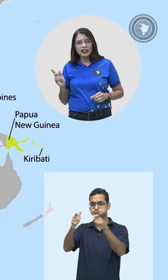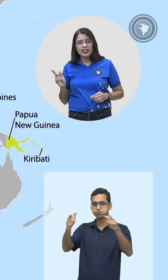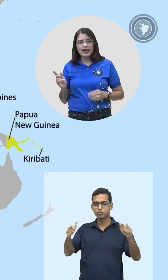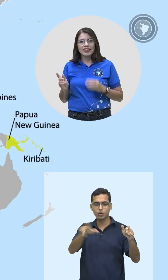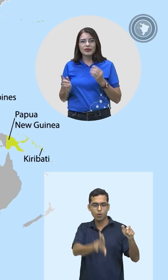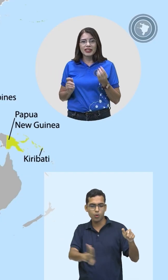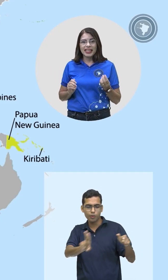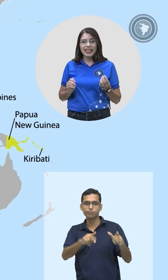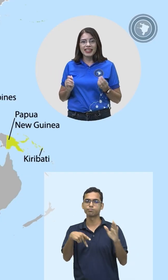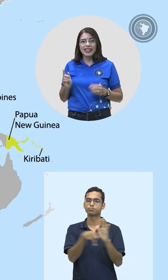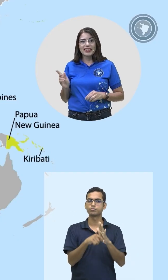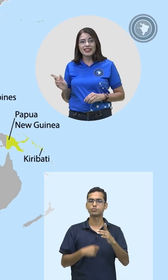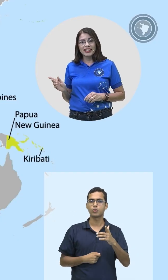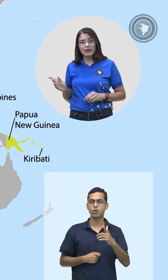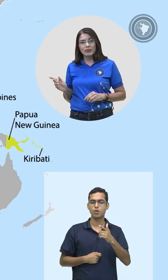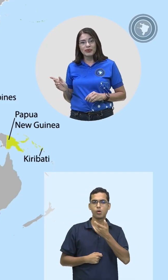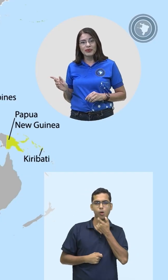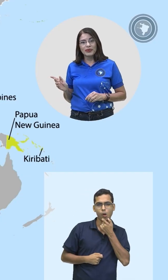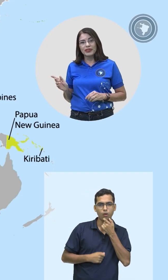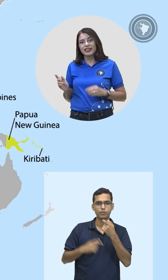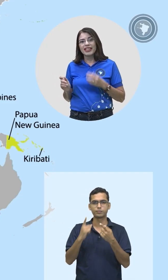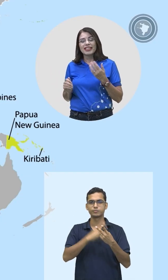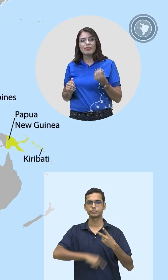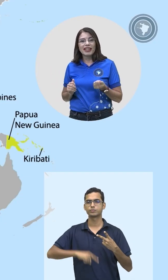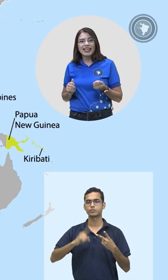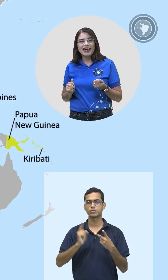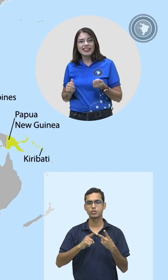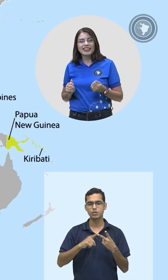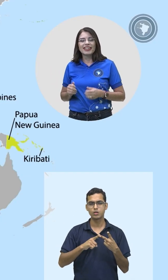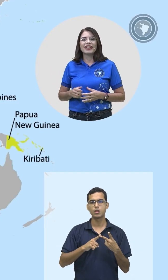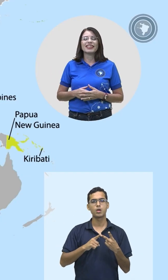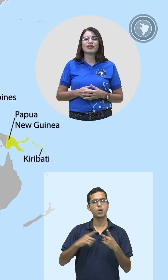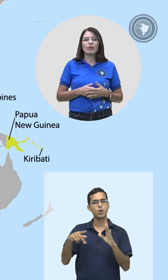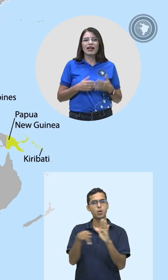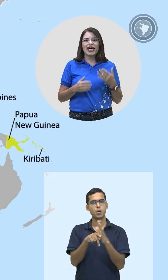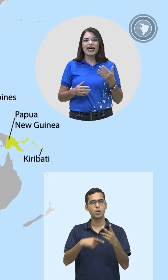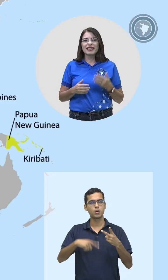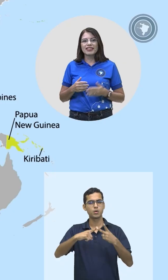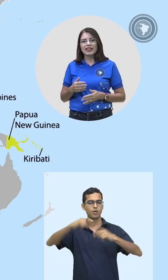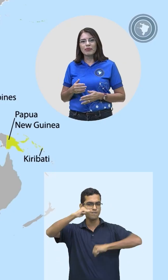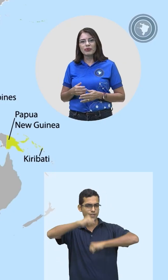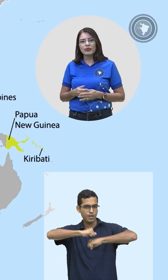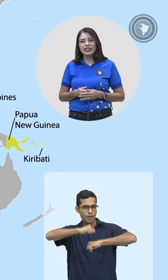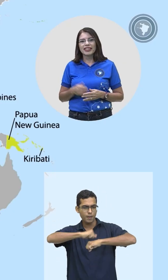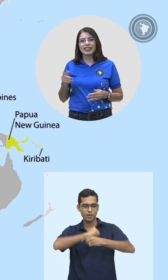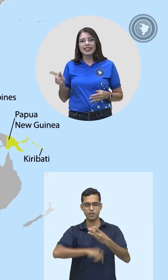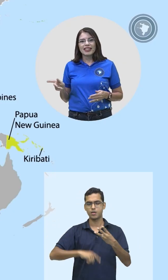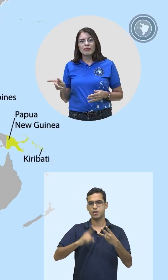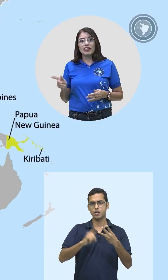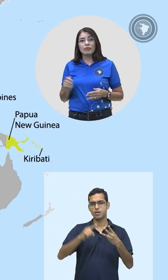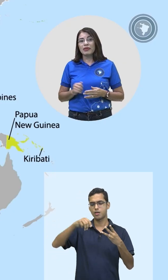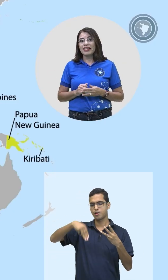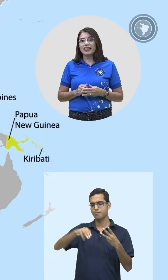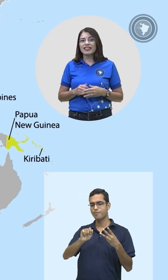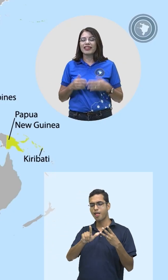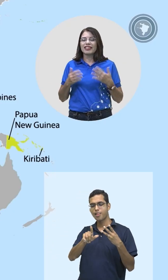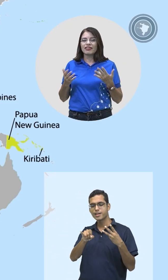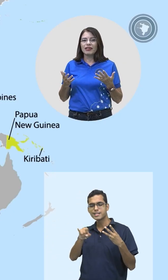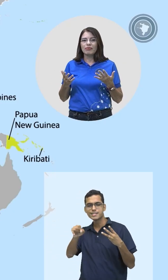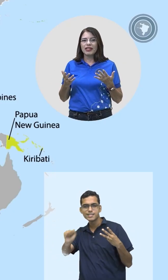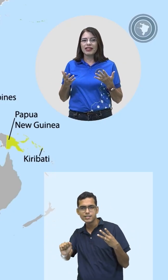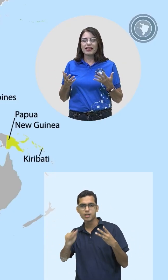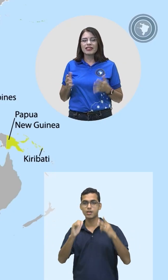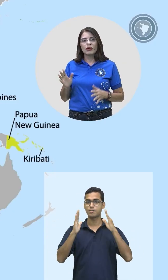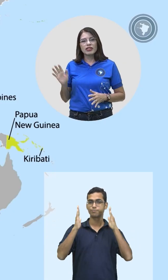a Índia, o Quênia, Singapura, Malásia, então a Malásia, Singapura, Filipinas, né,